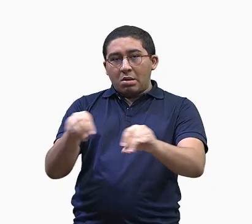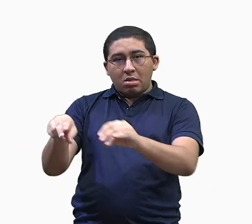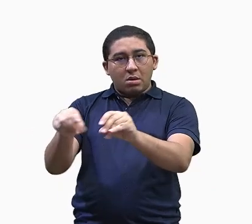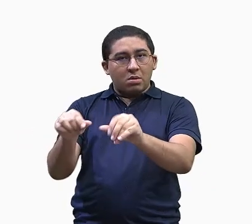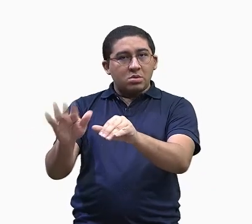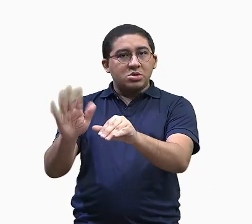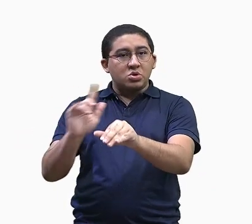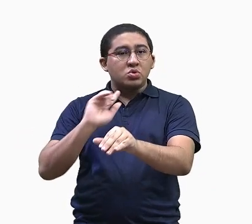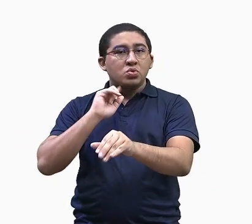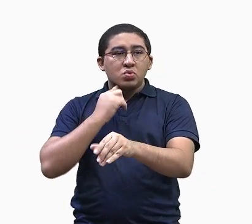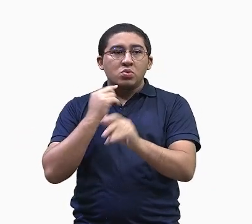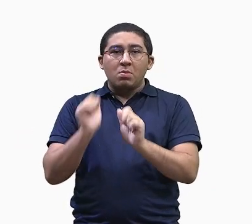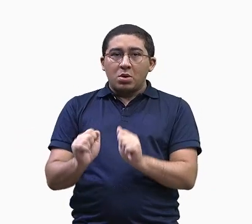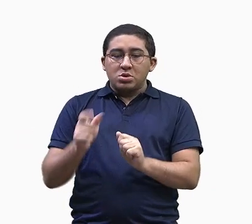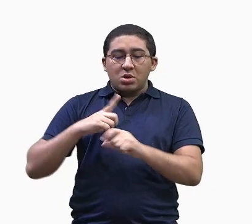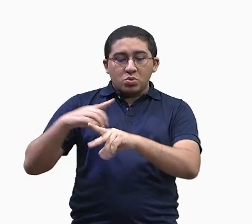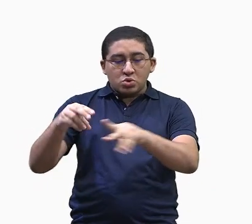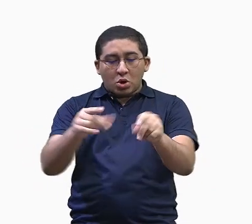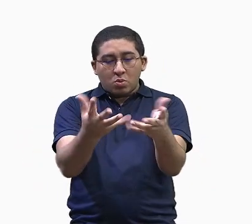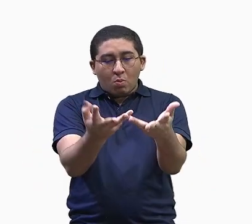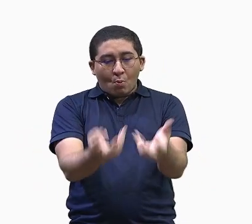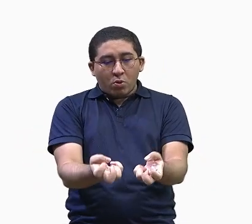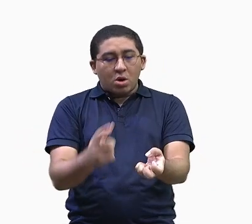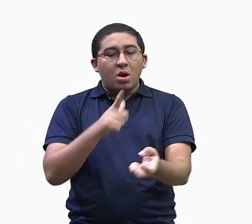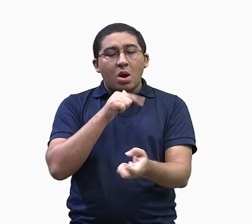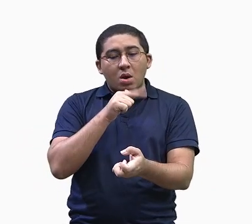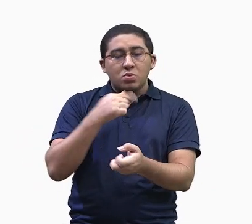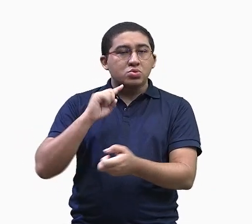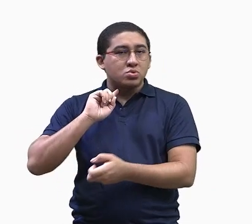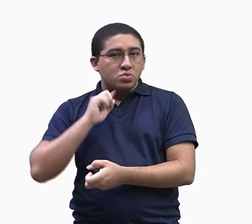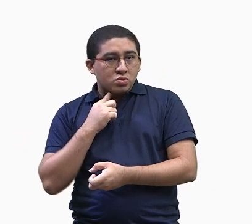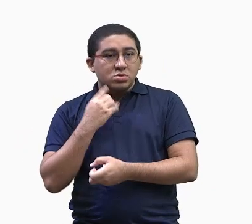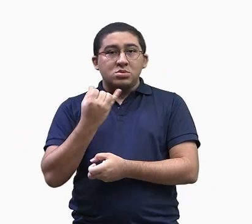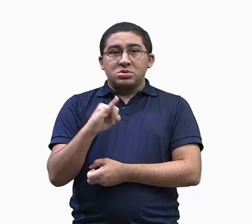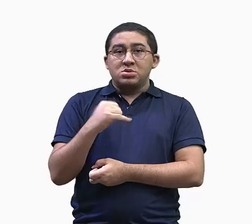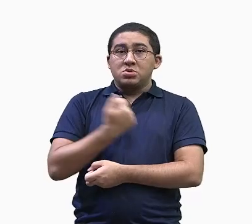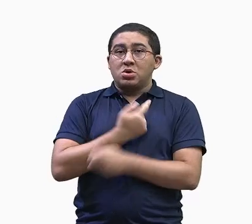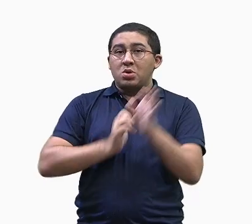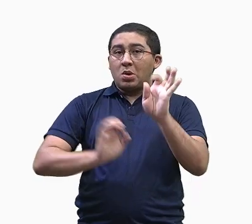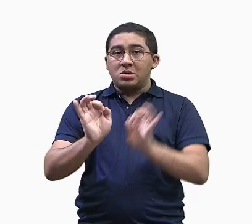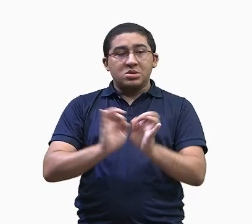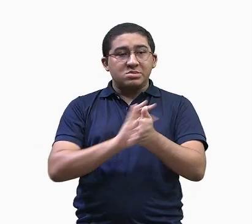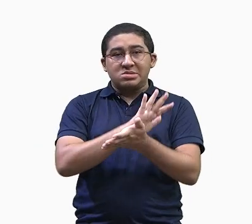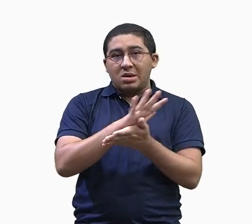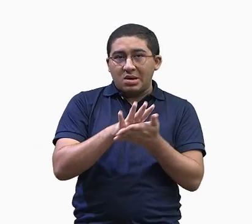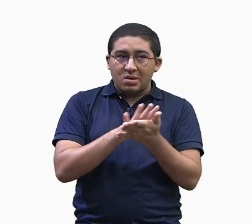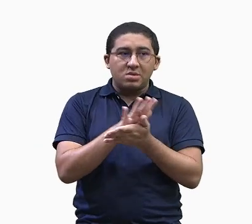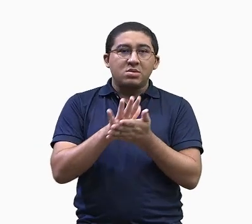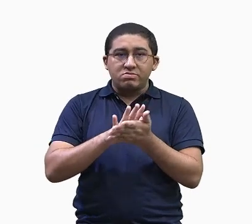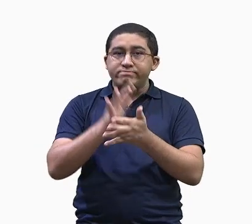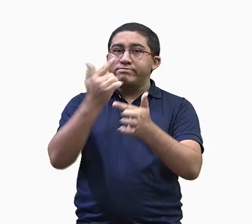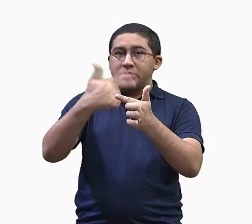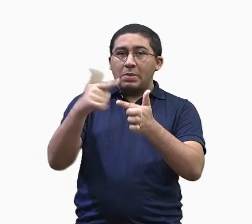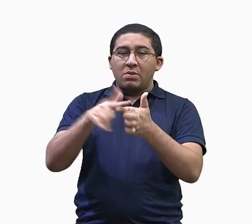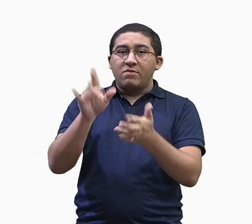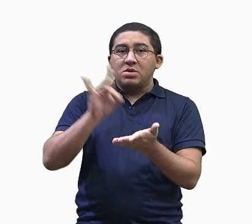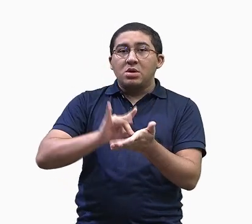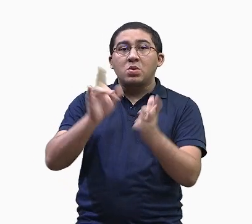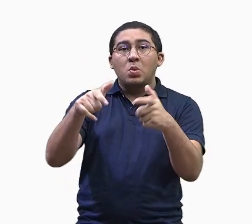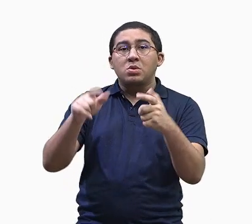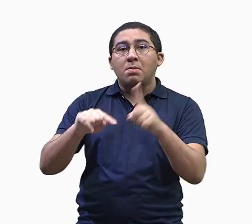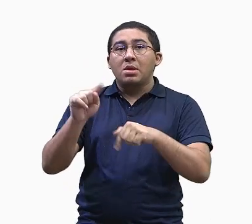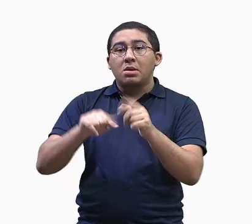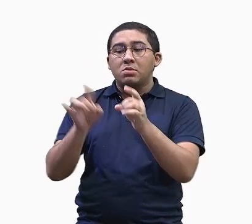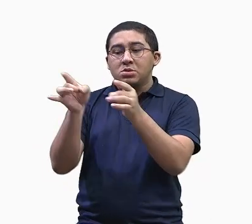pode contaminar o solo, a água, se a gente não tem ali um planejamento, um gerenciamento de onde vai ser